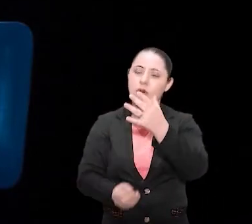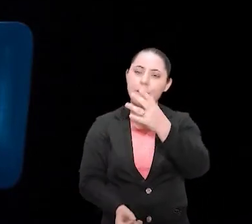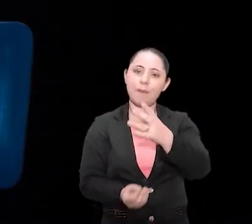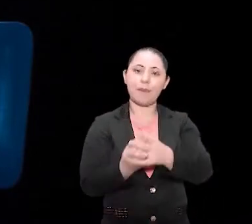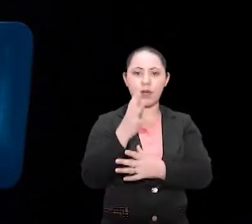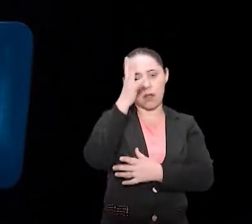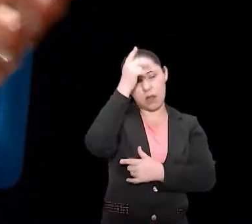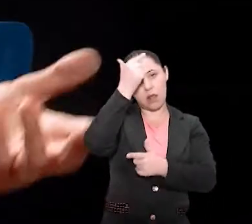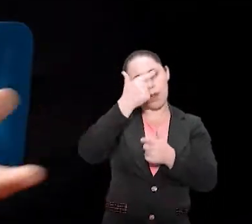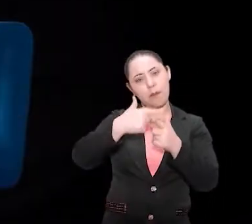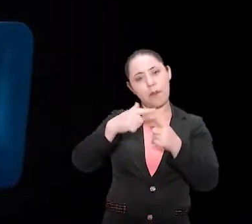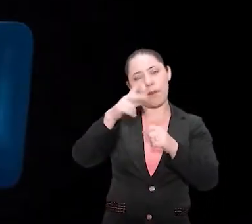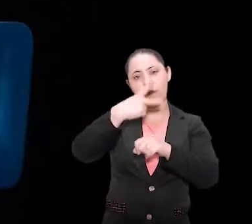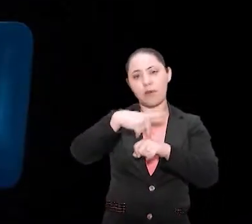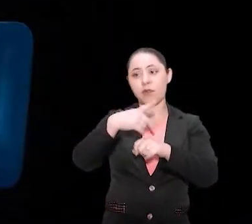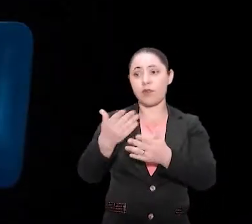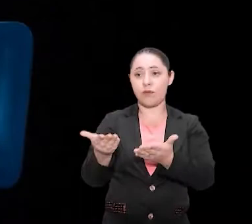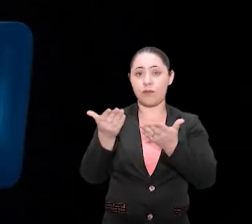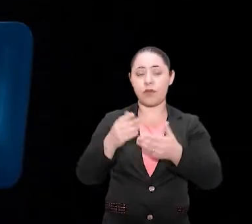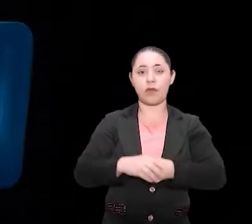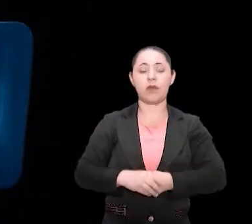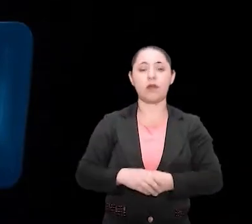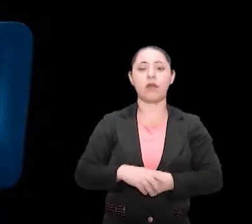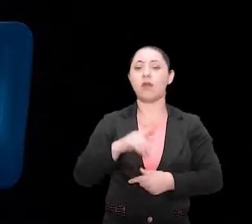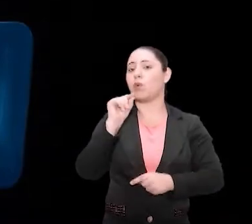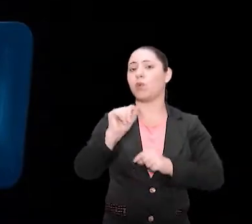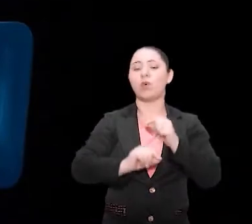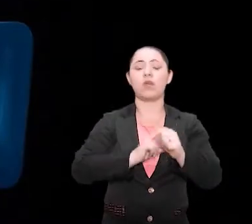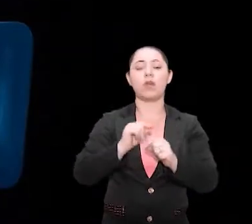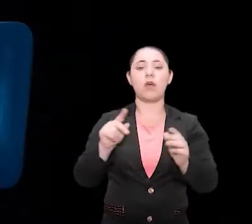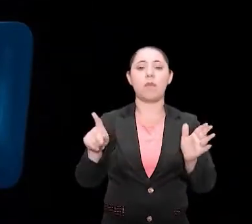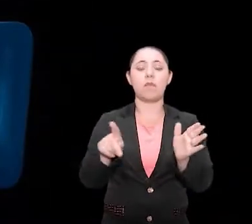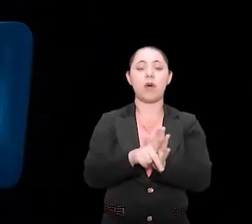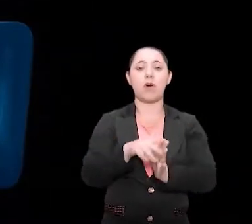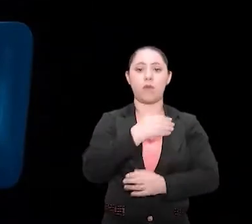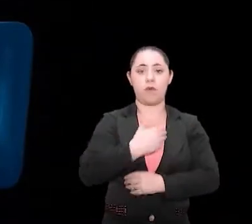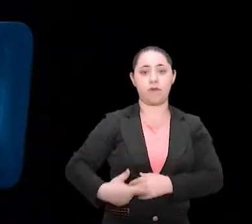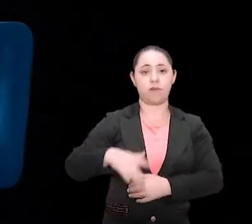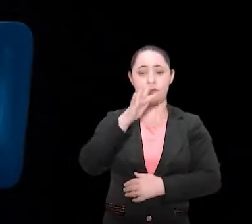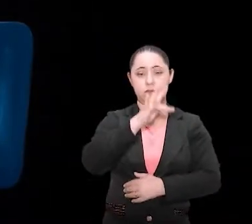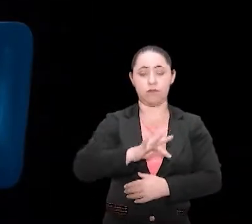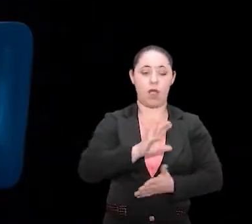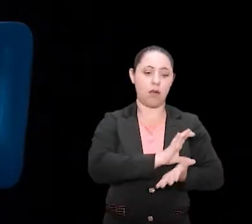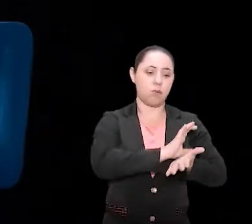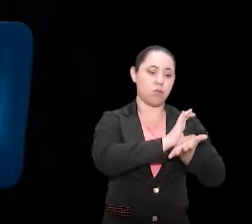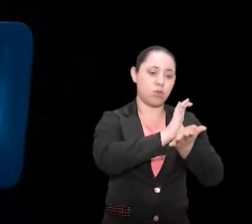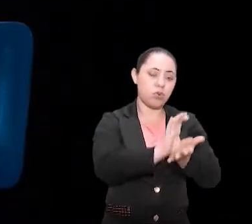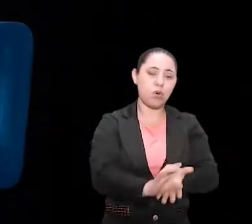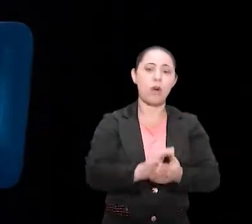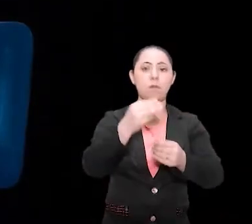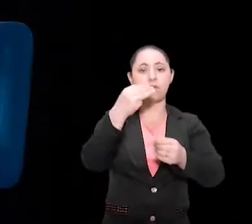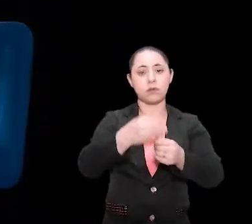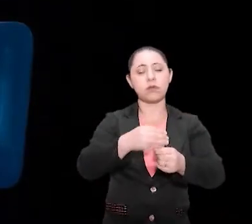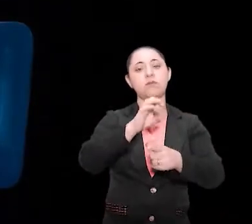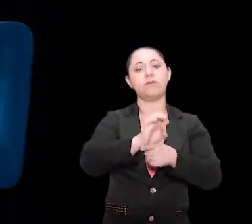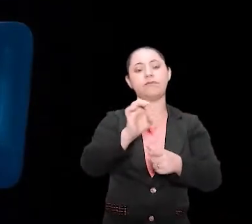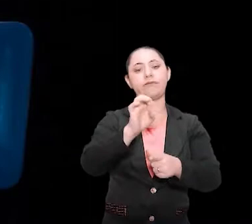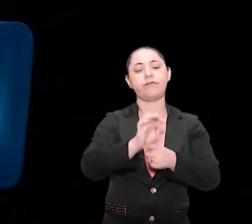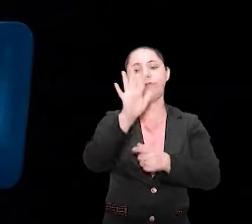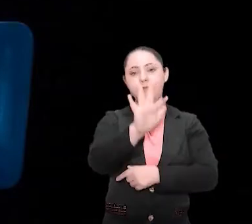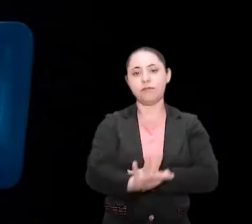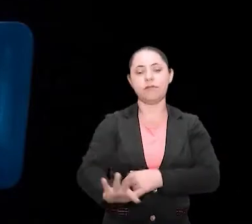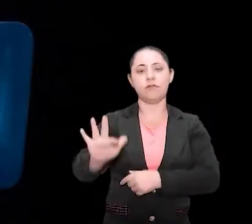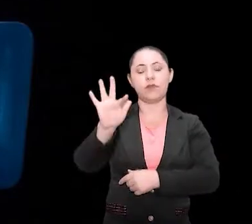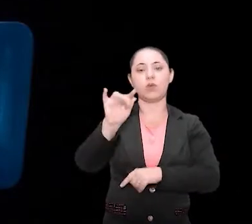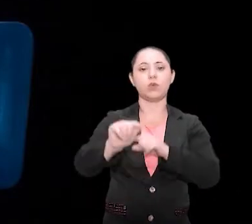através daquilo que veio, né? Que era com aportes do governo federal para os estados, para os municípios, para os entes federativos, para que